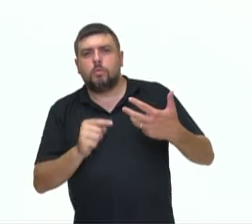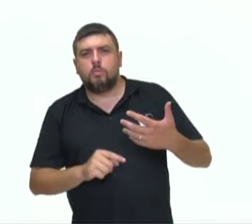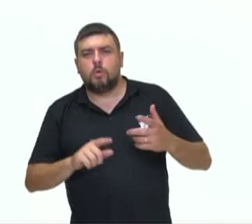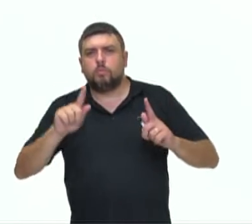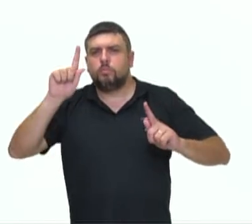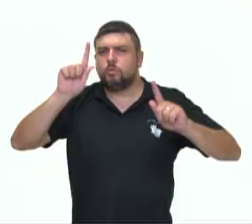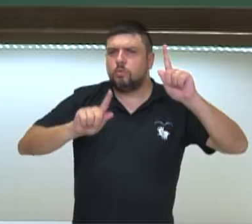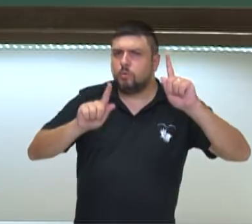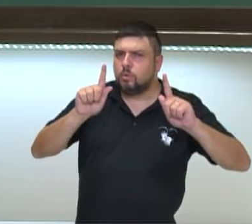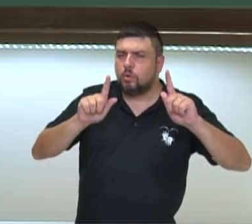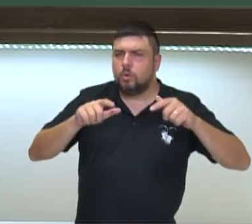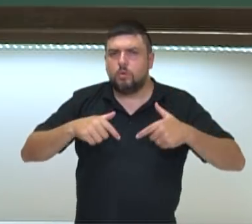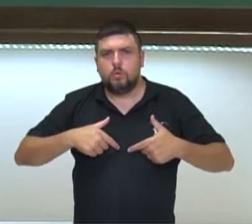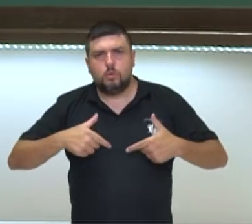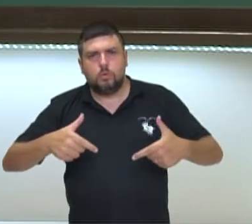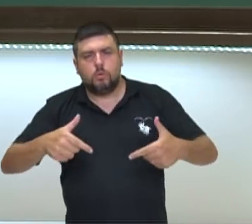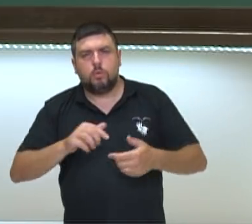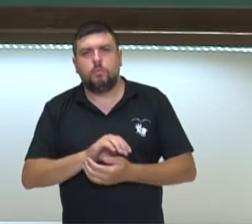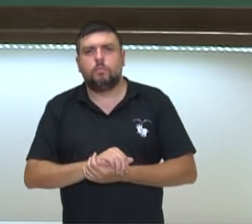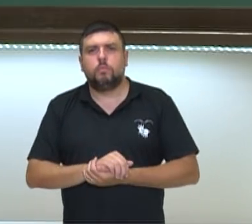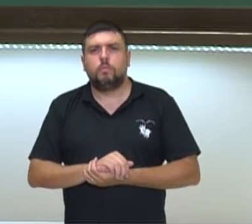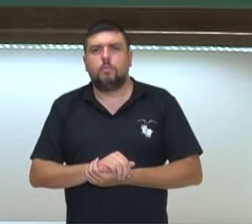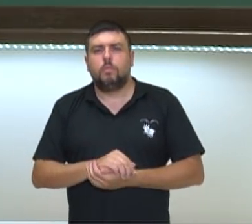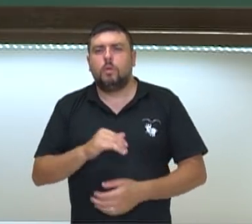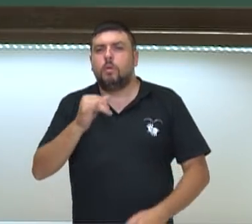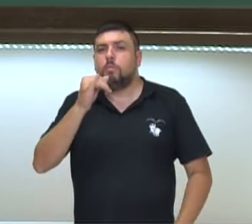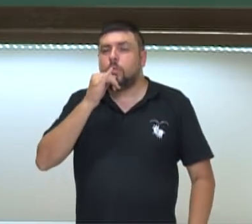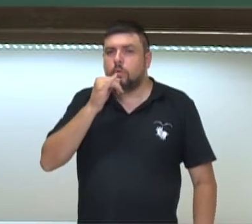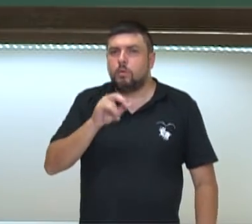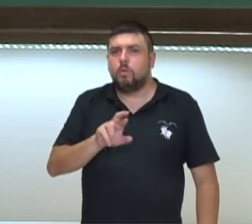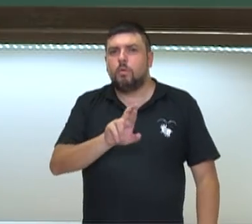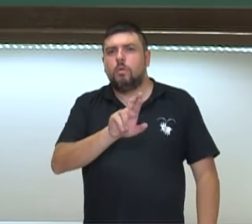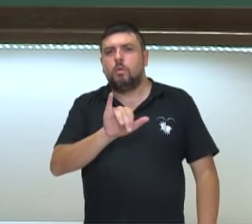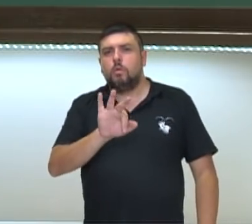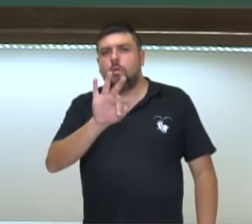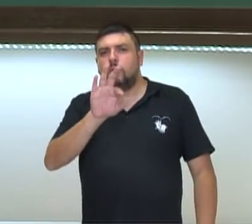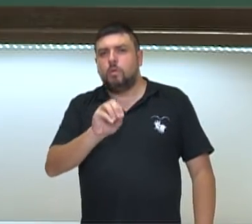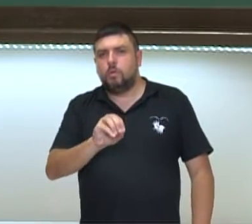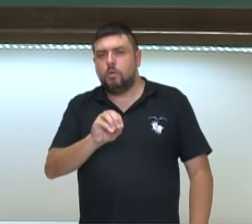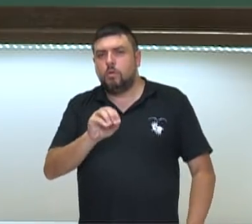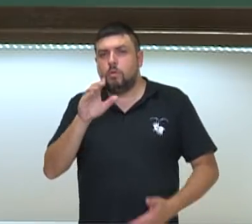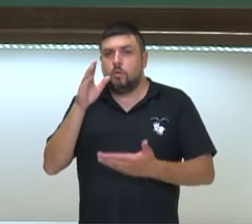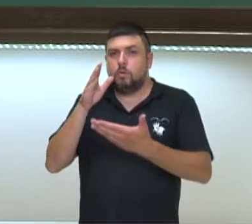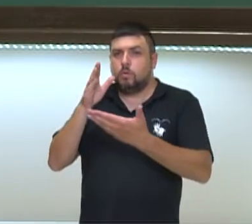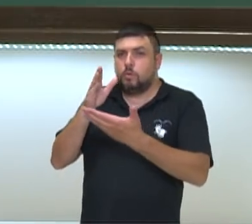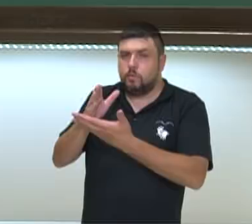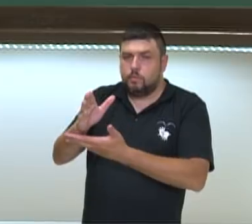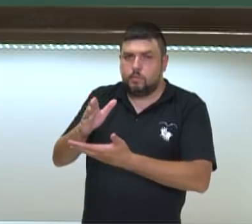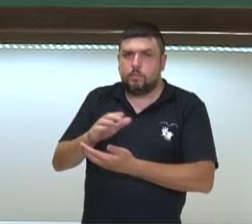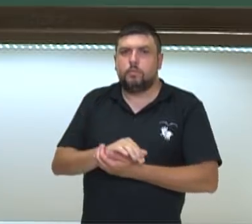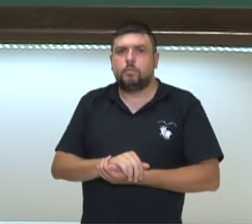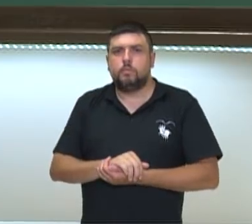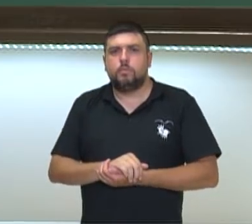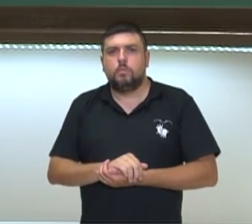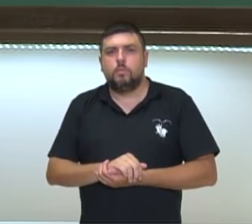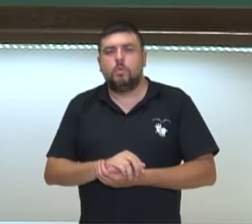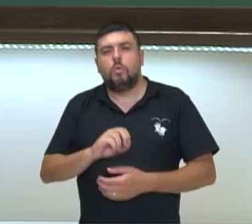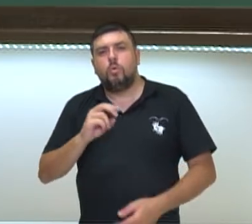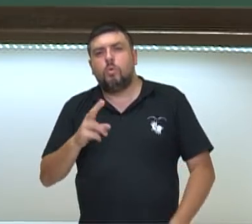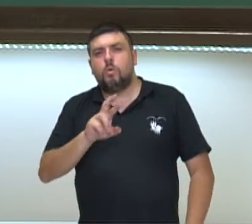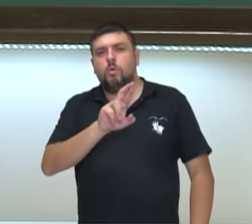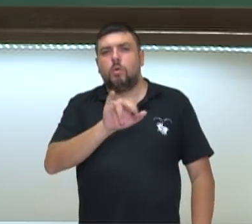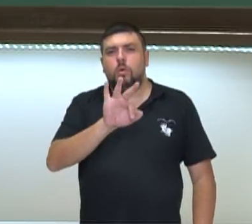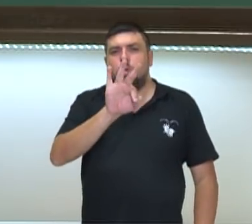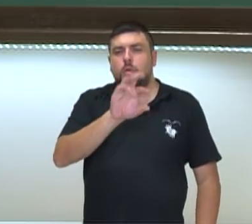exemplo, você tem o rito de passagem, o rito rito de iniciação,